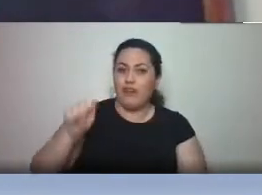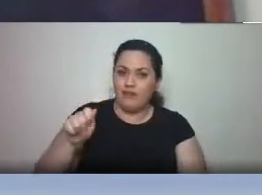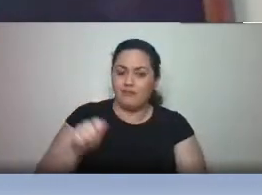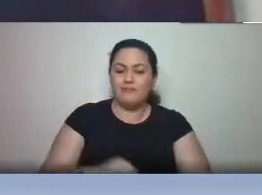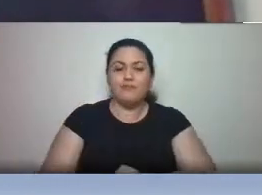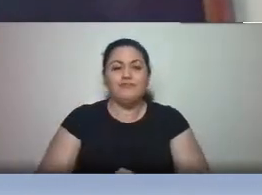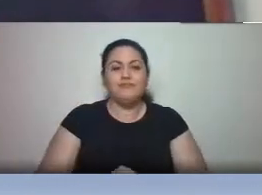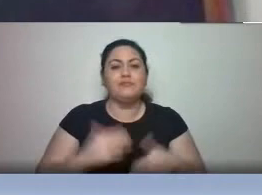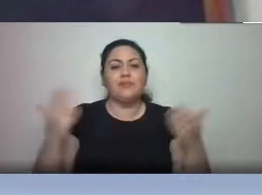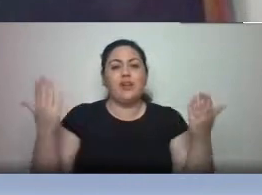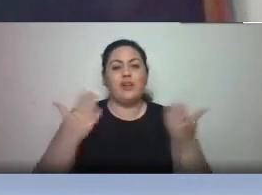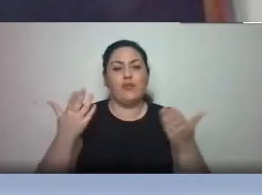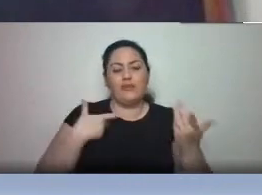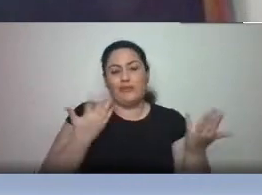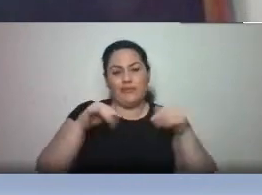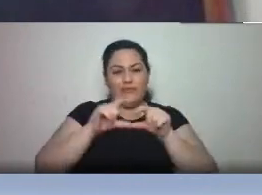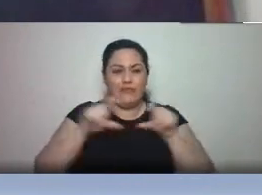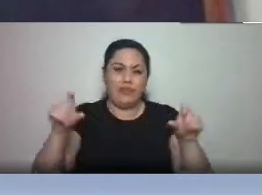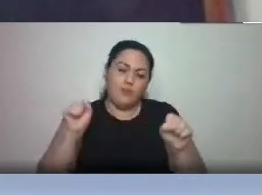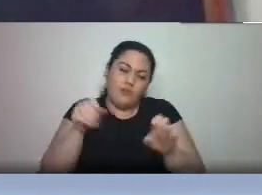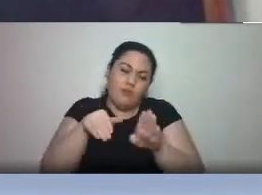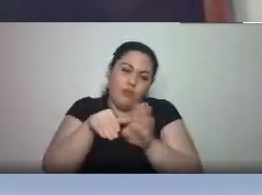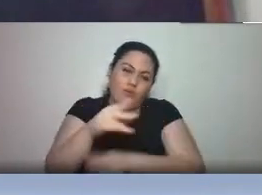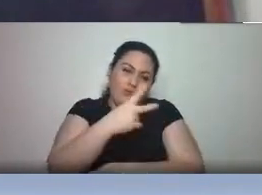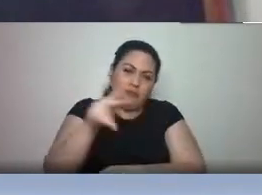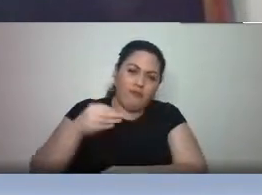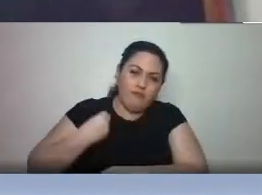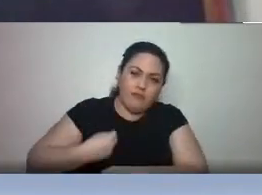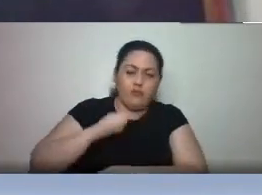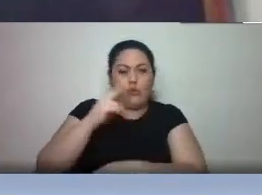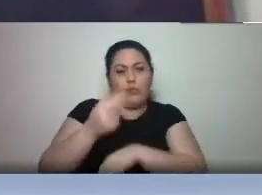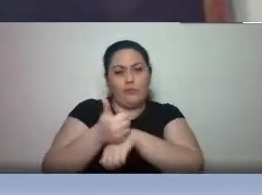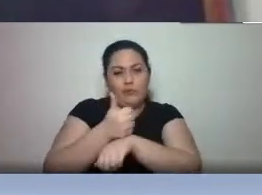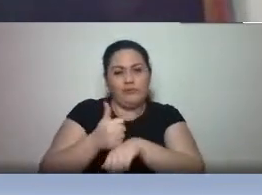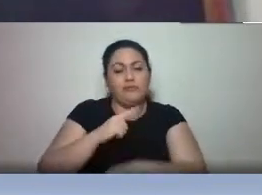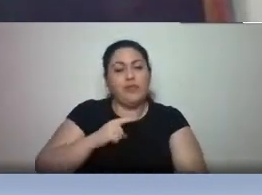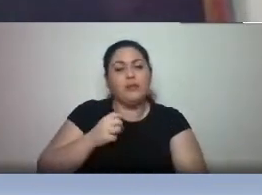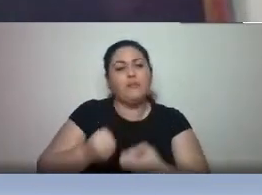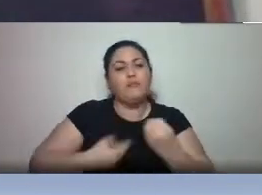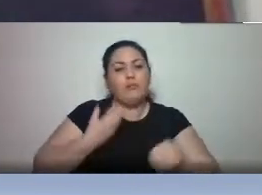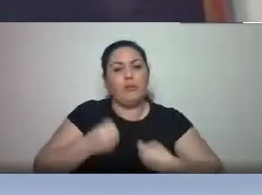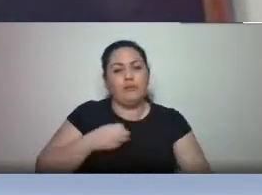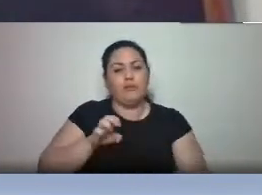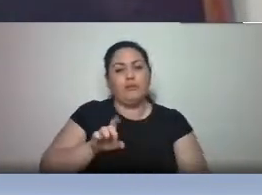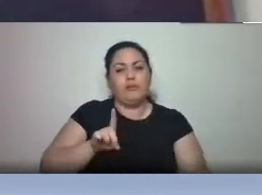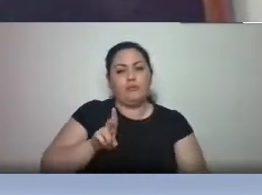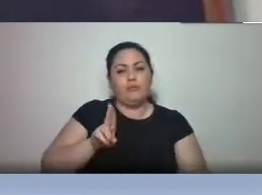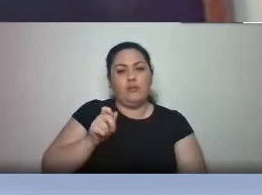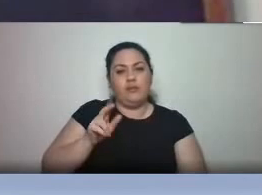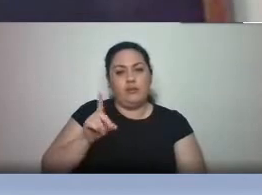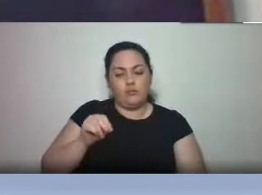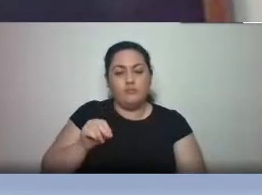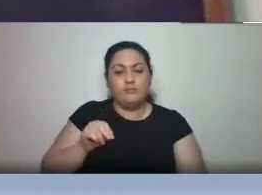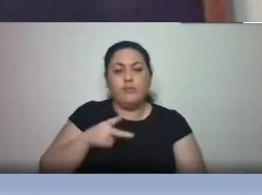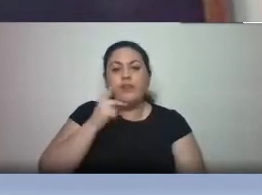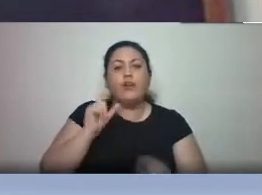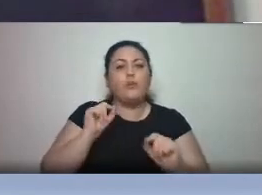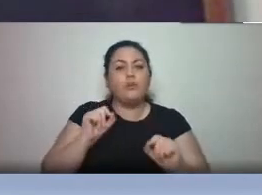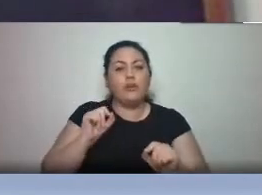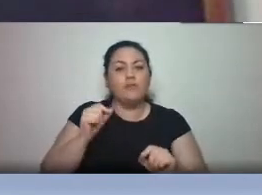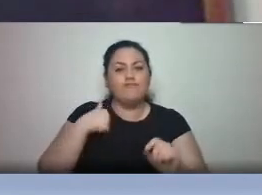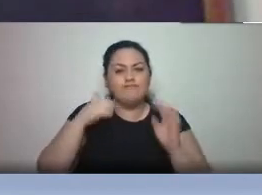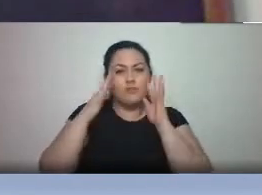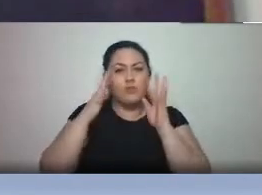ser um guia de vida e de profissão, com o poeta Eduardo Galeano. A utopia está lá no horizonte.